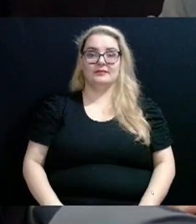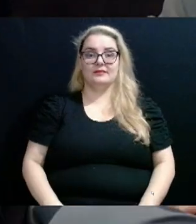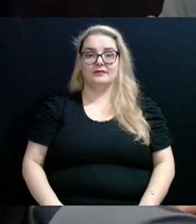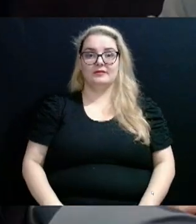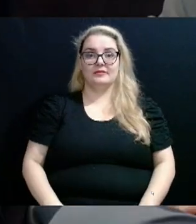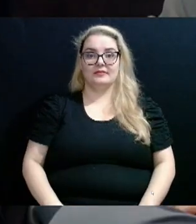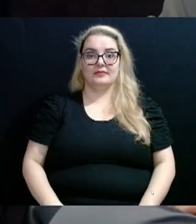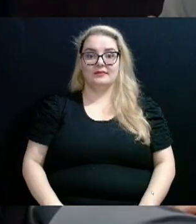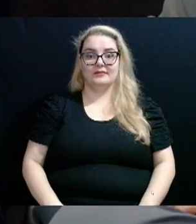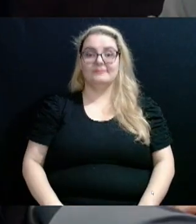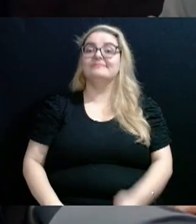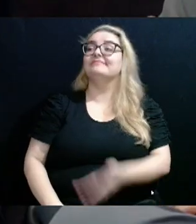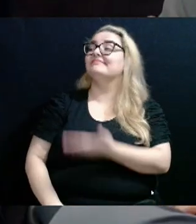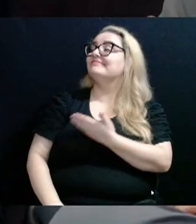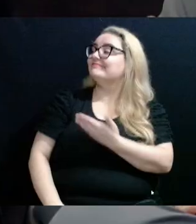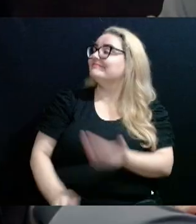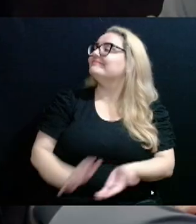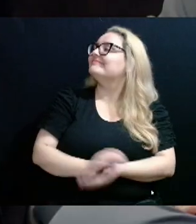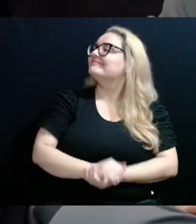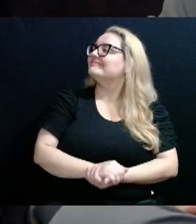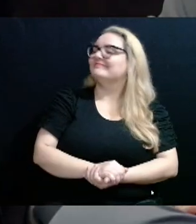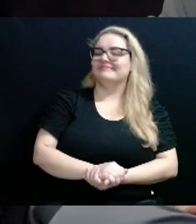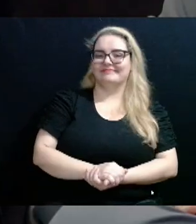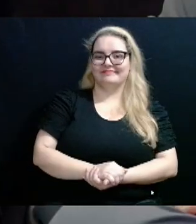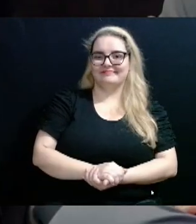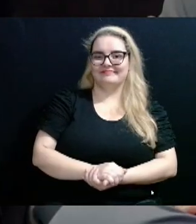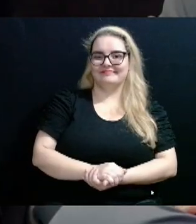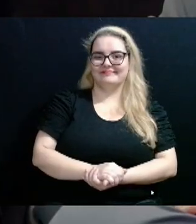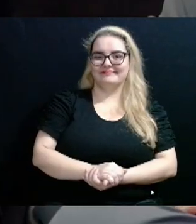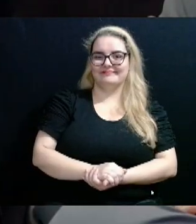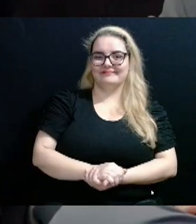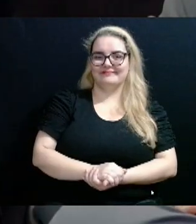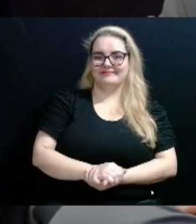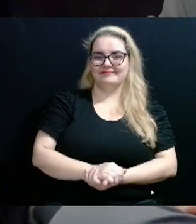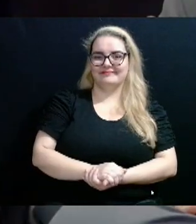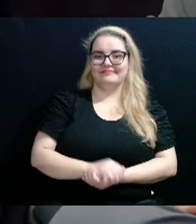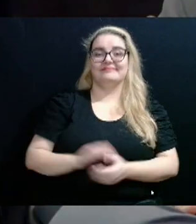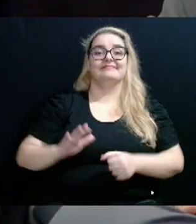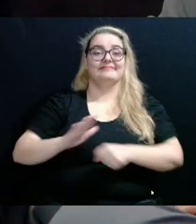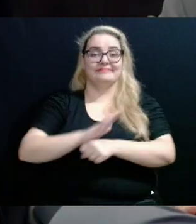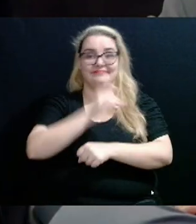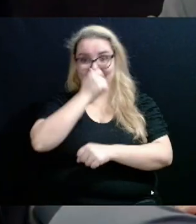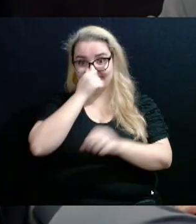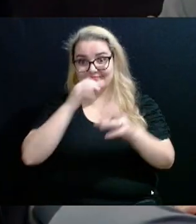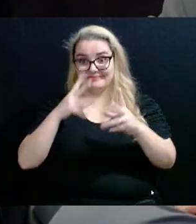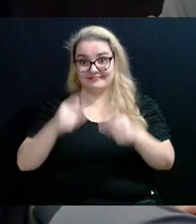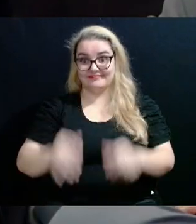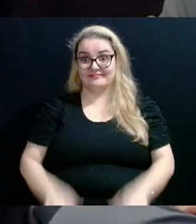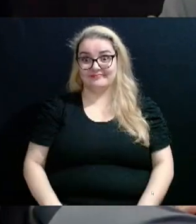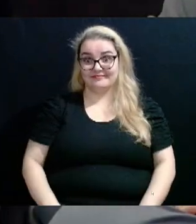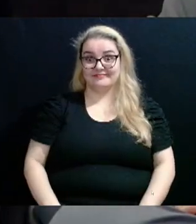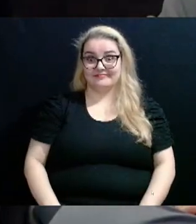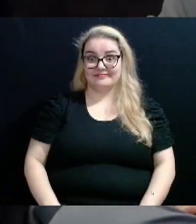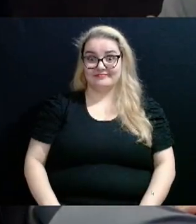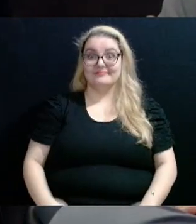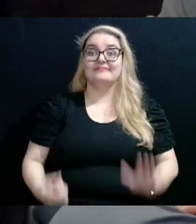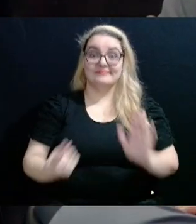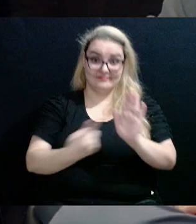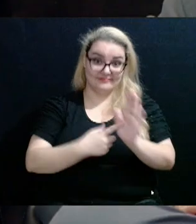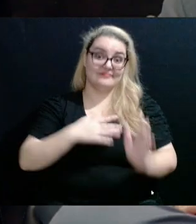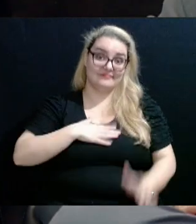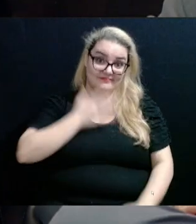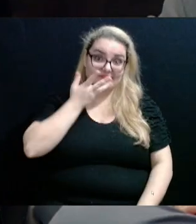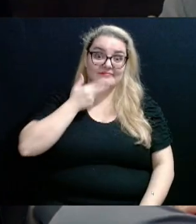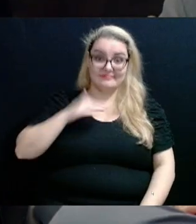tem todas as figurinhas completadas. Legal. E marca muito minha infância, né? Porque sempre era